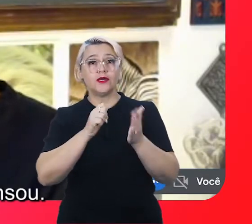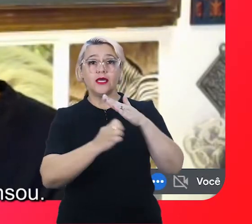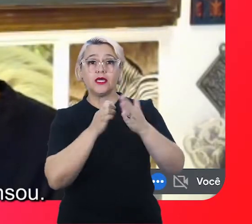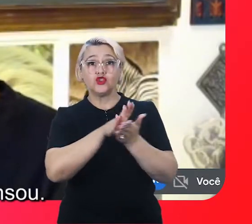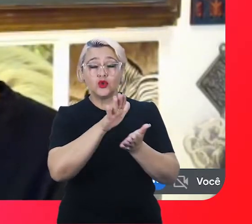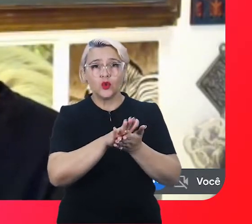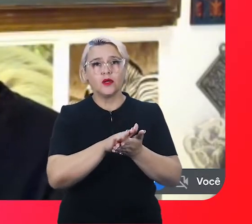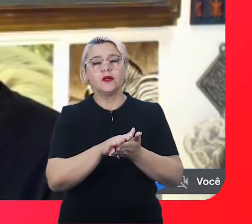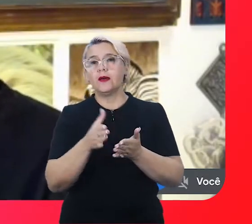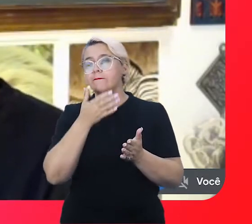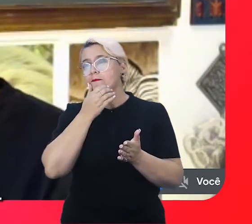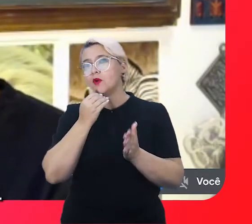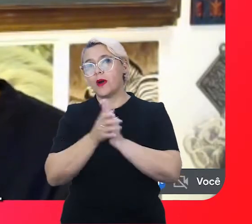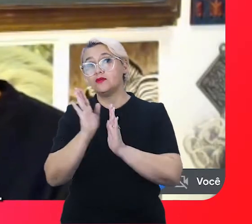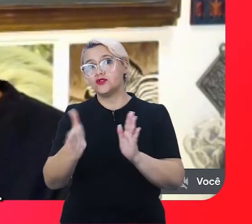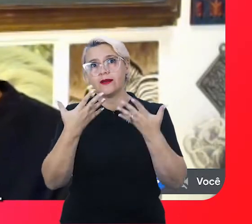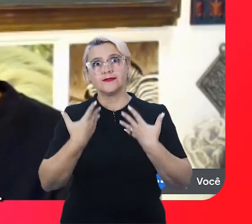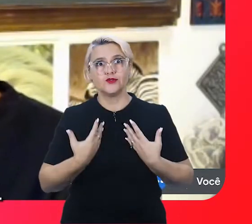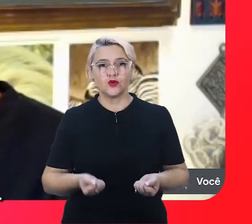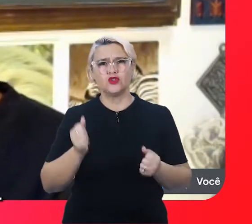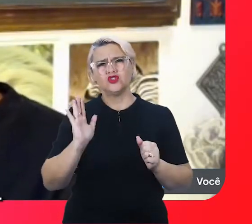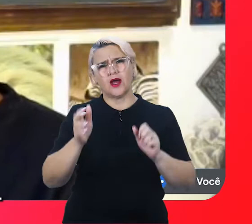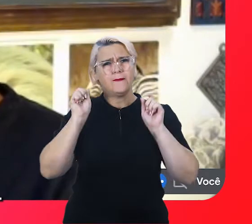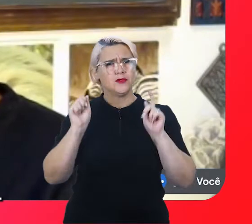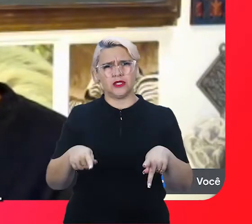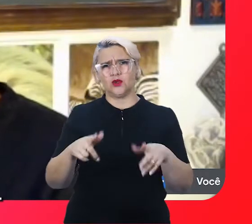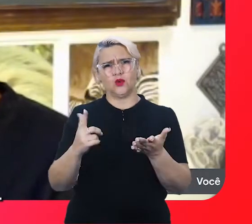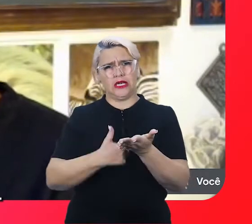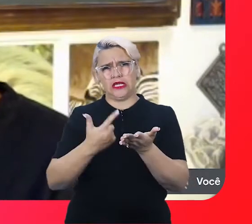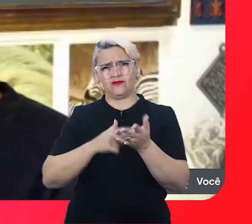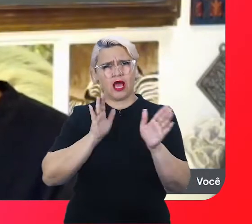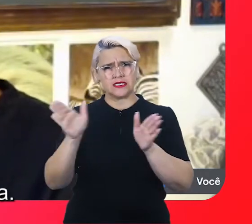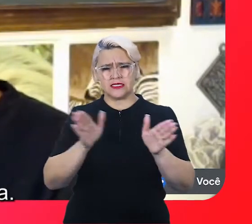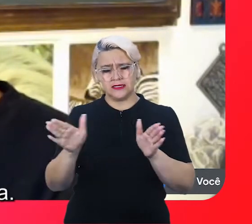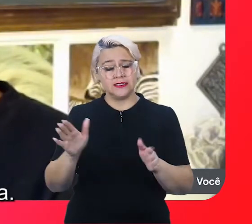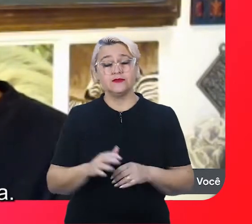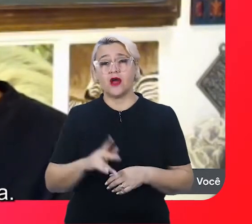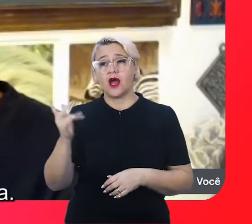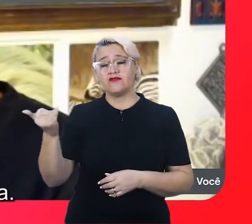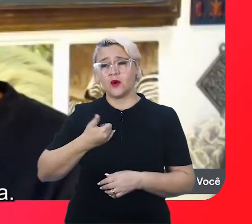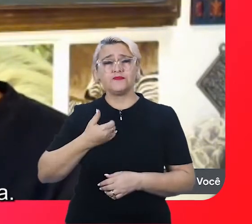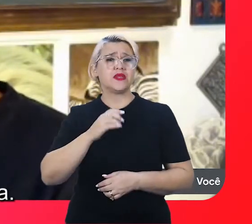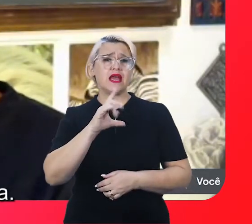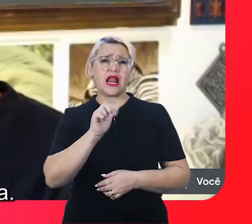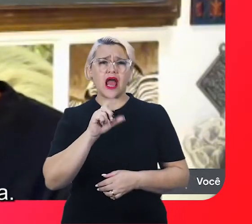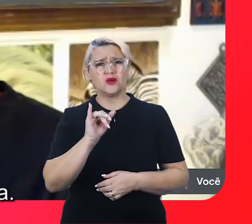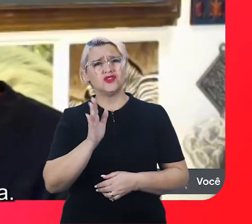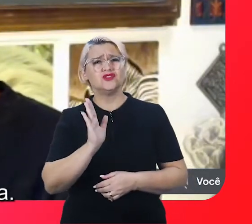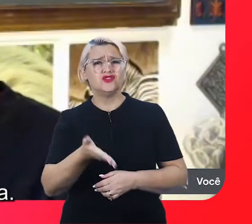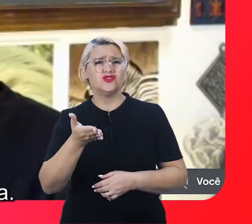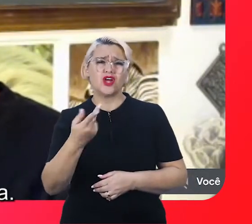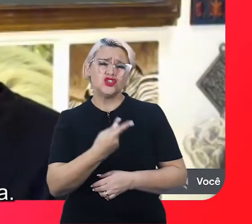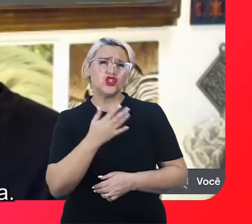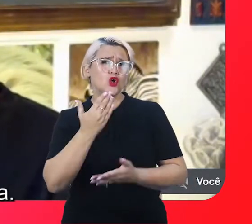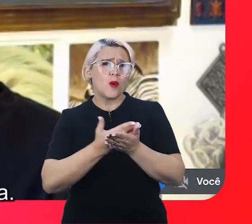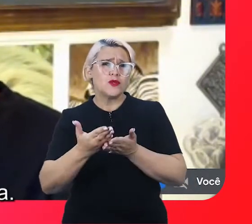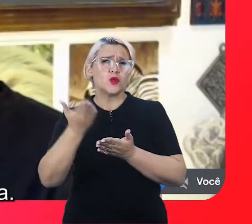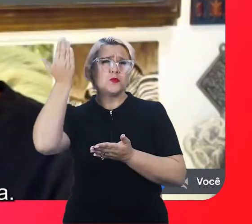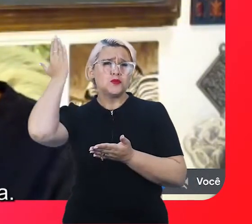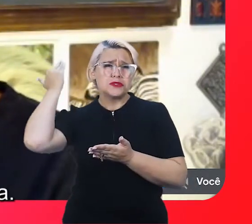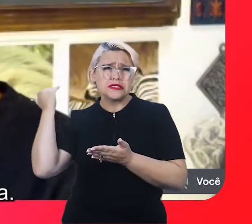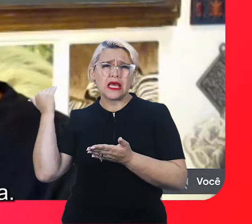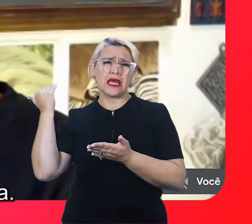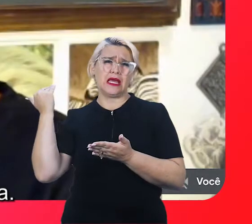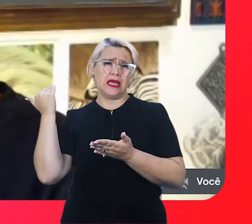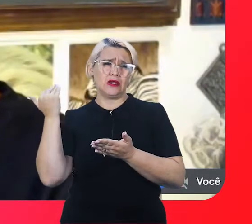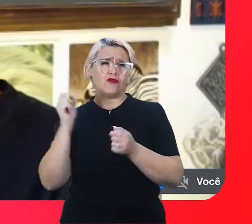já cansou, Ah, ele já se aposentou de livro acessível. Ele falou: Cláudia, a gente começou muito cedo a fazer o que